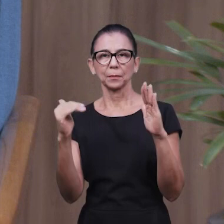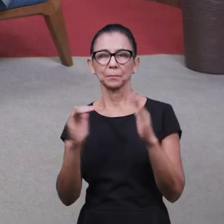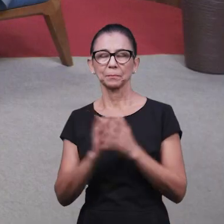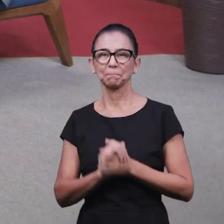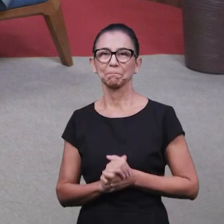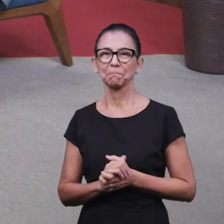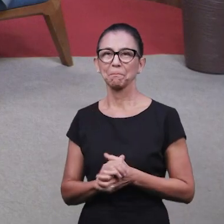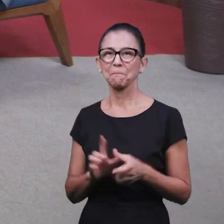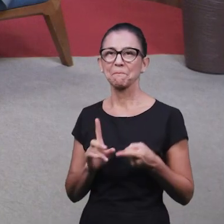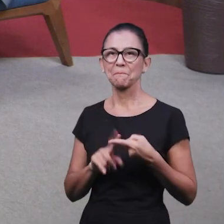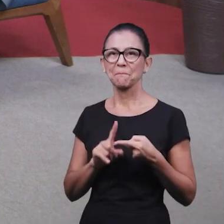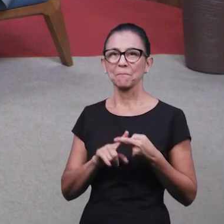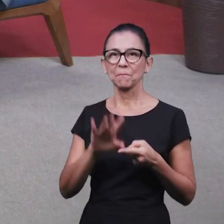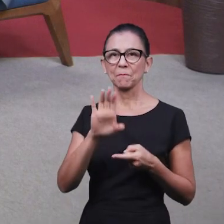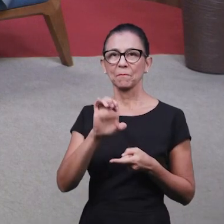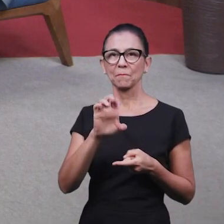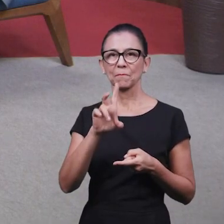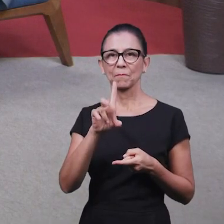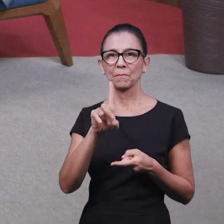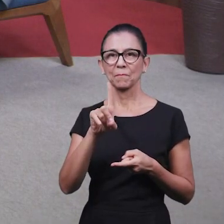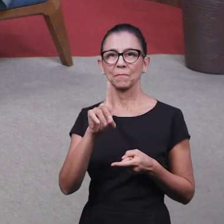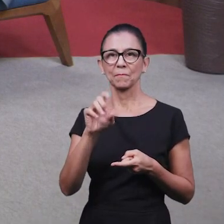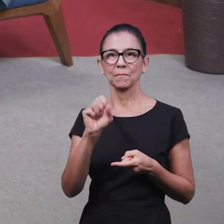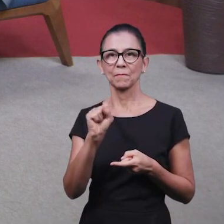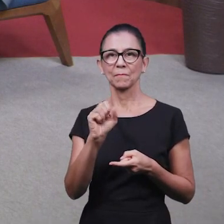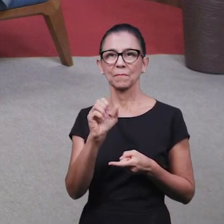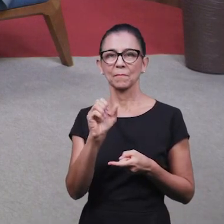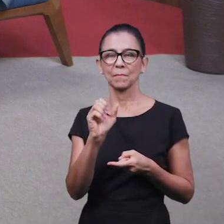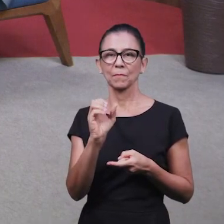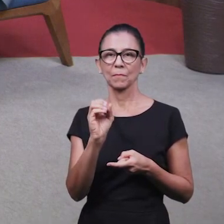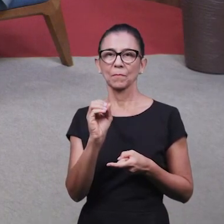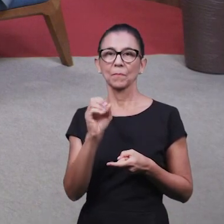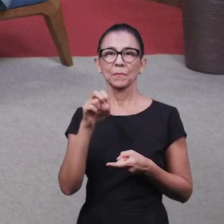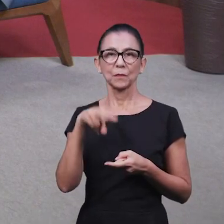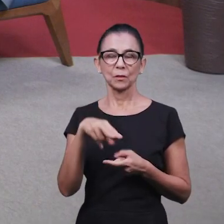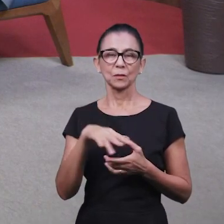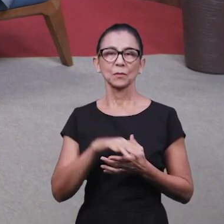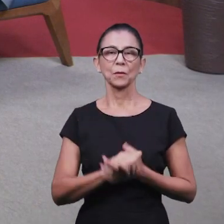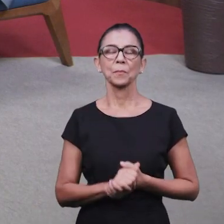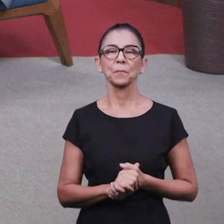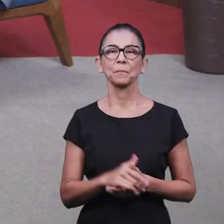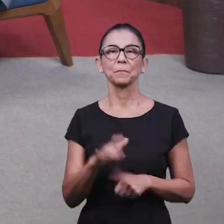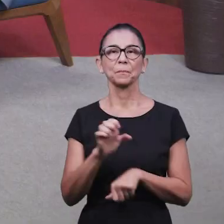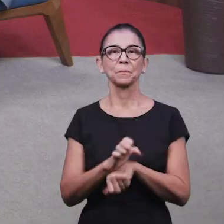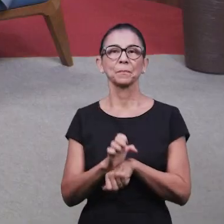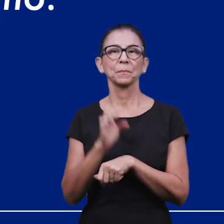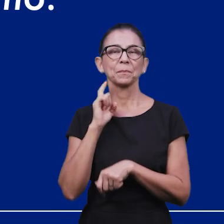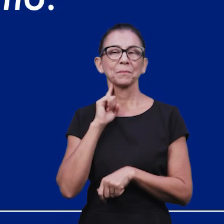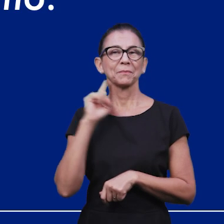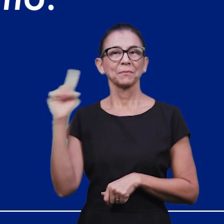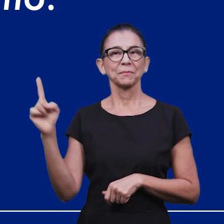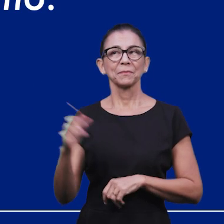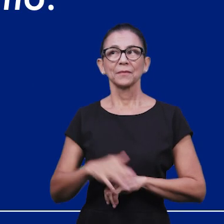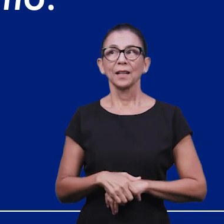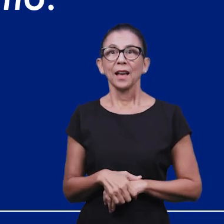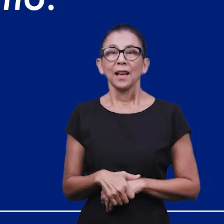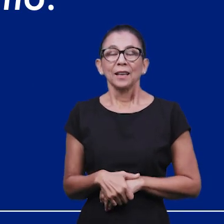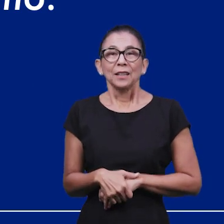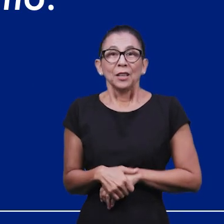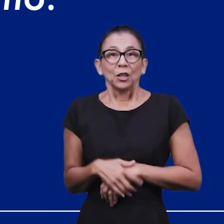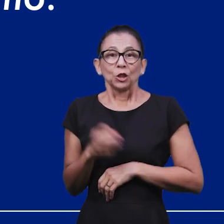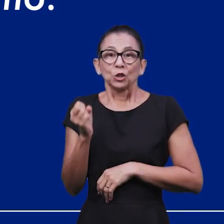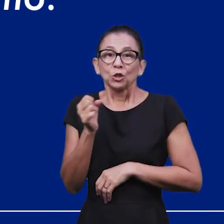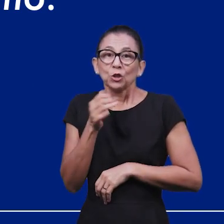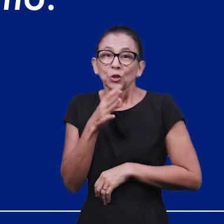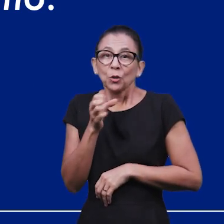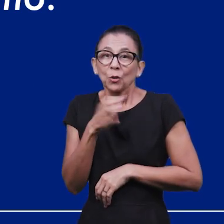O primeiro que nos enviou foi Edson Ribeiro da Costa, ele é de Belo Horizonte, Minas Gerais. Ele diz o seguinte: sou novo